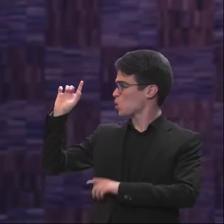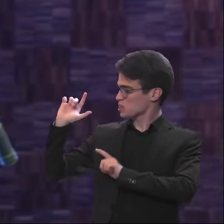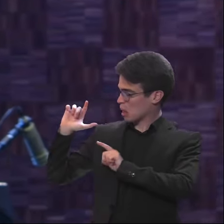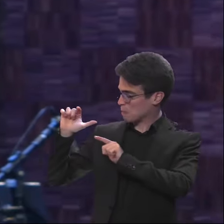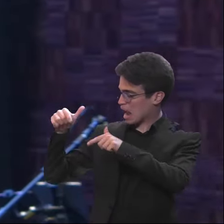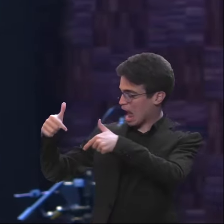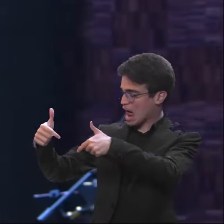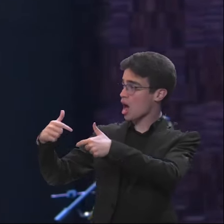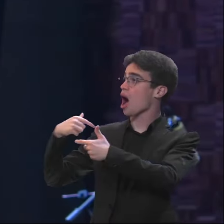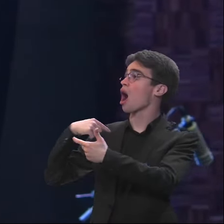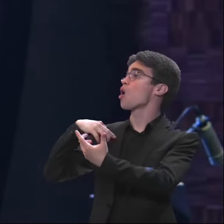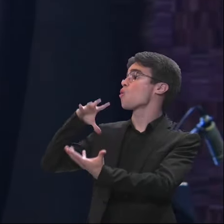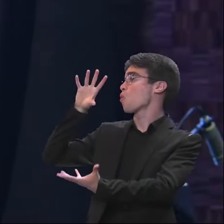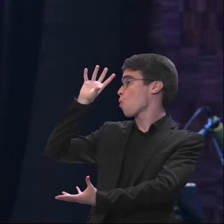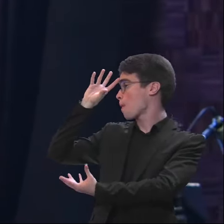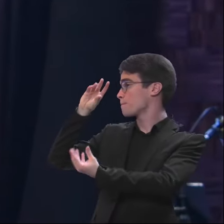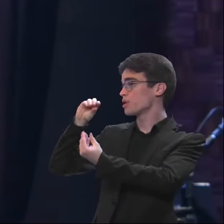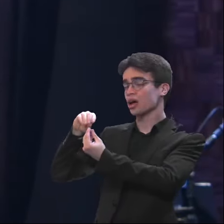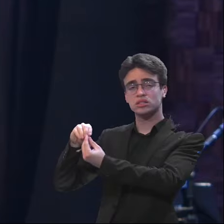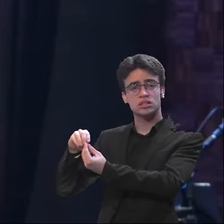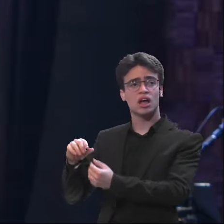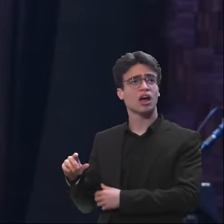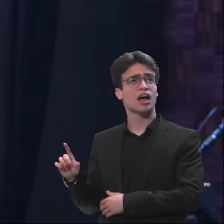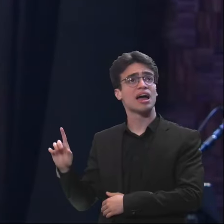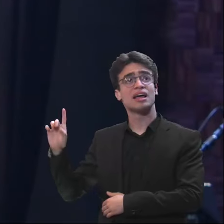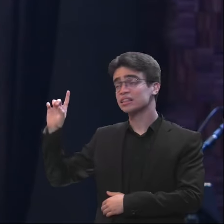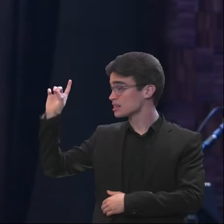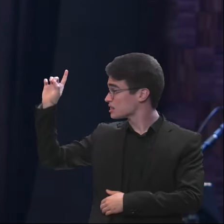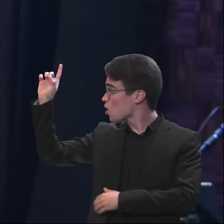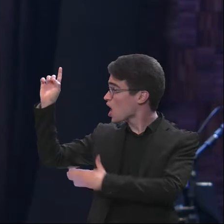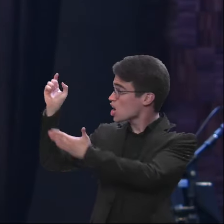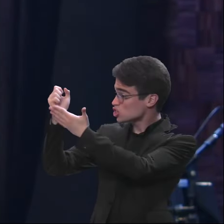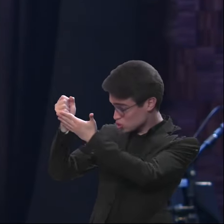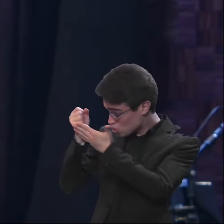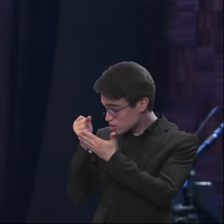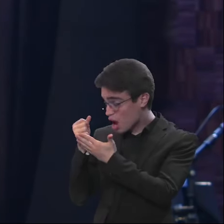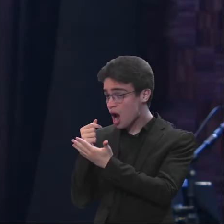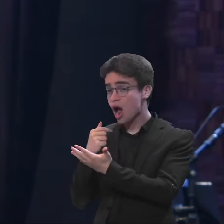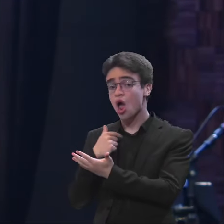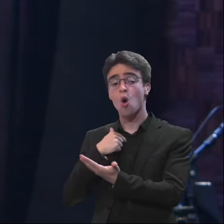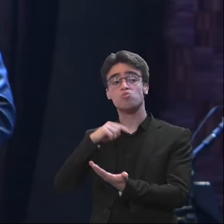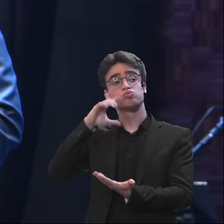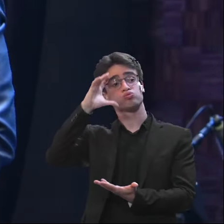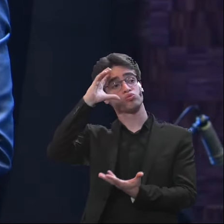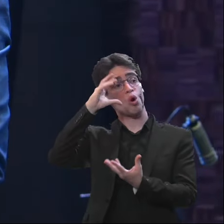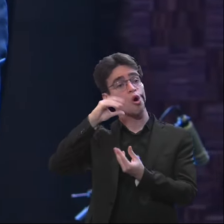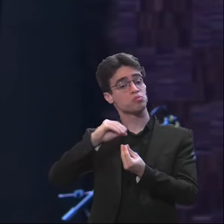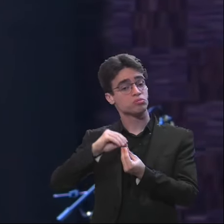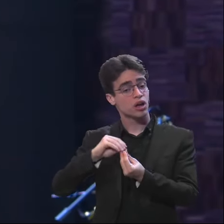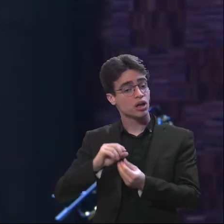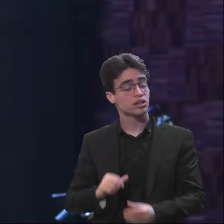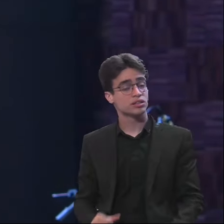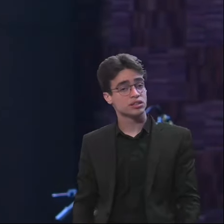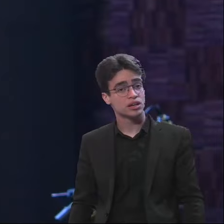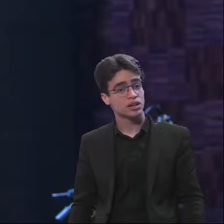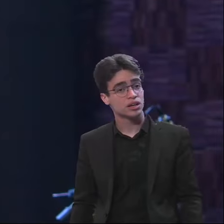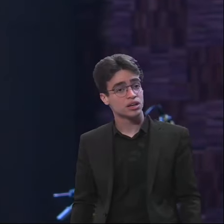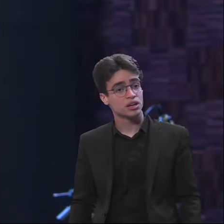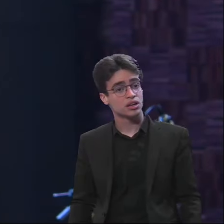Ele vê o que Deus está disposto a fazer por ele. Ah, encontros com Deus abrem o